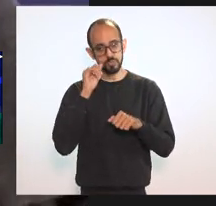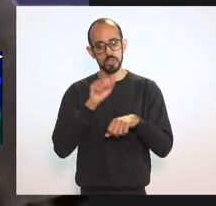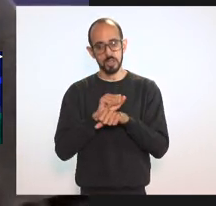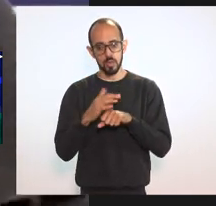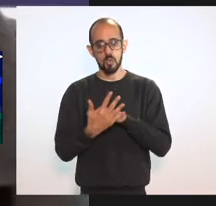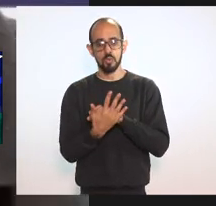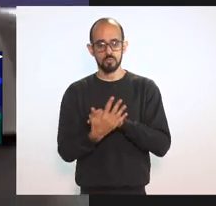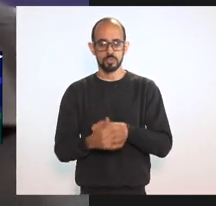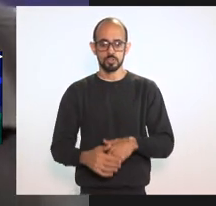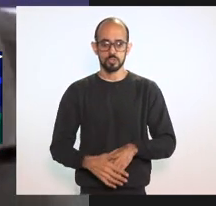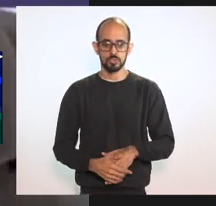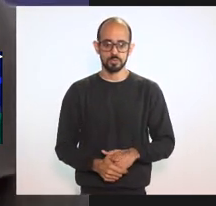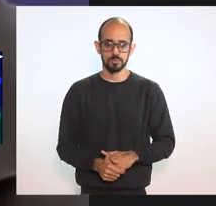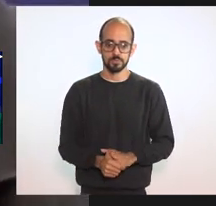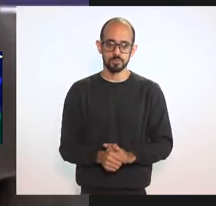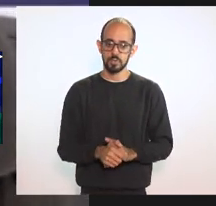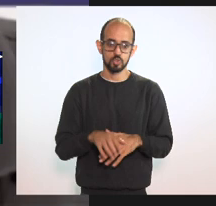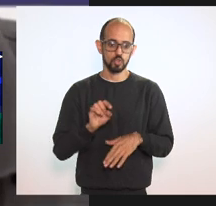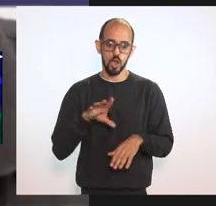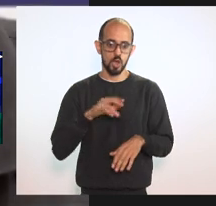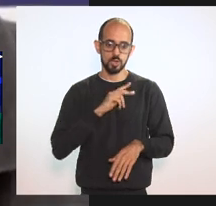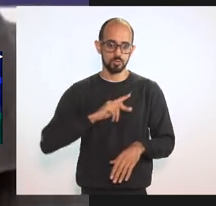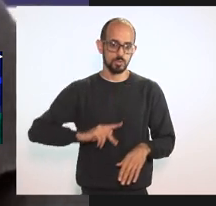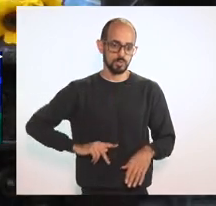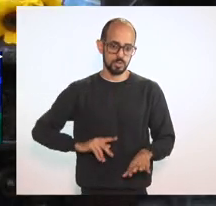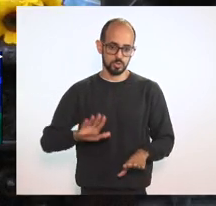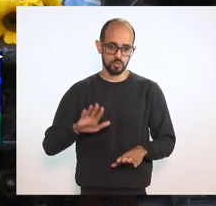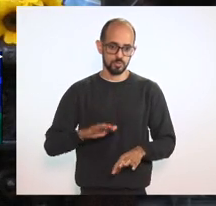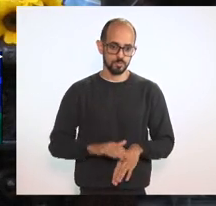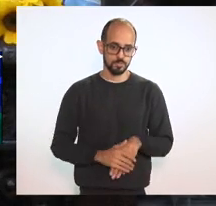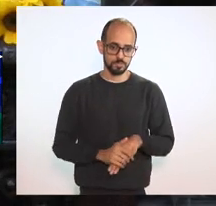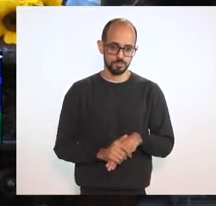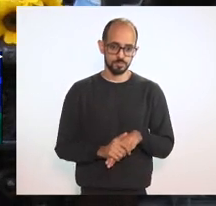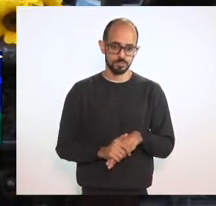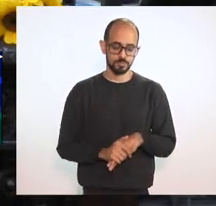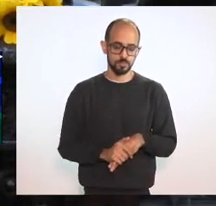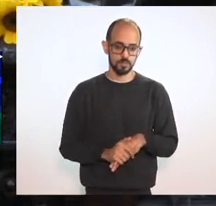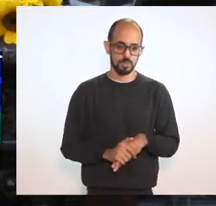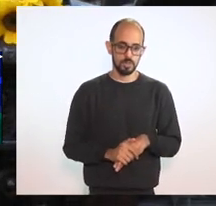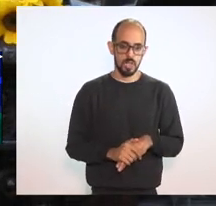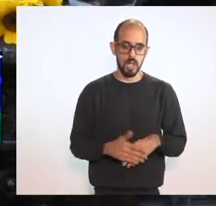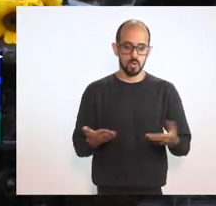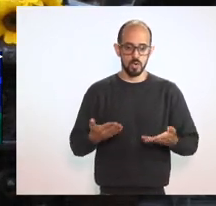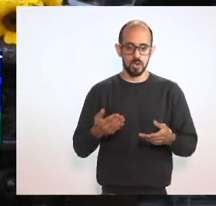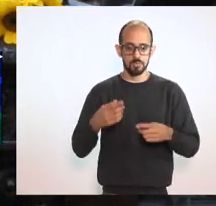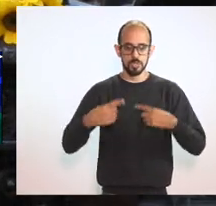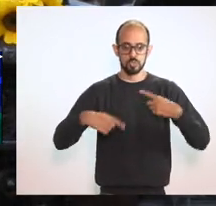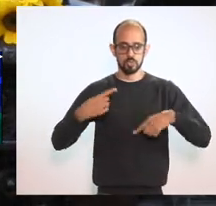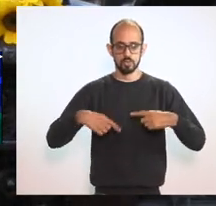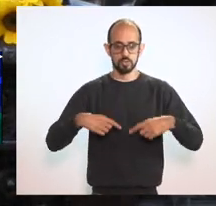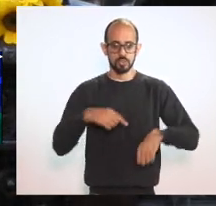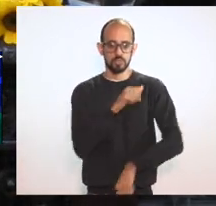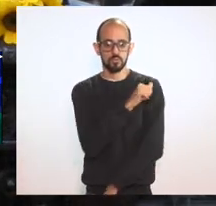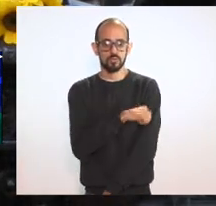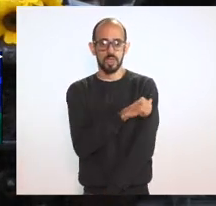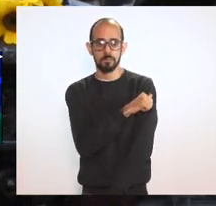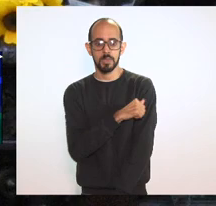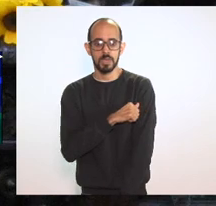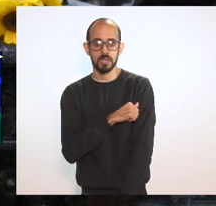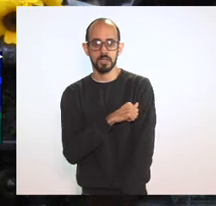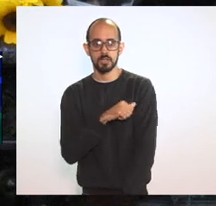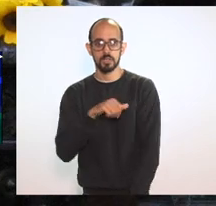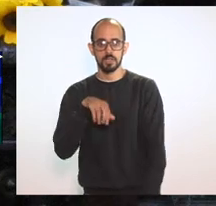a população quer faz se eu quiser e para discutir deputada enfermeira Rejane